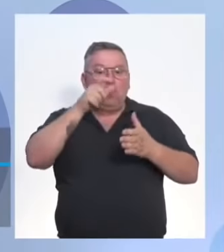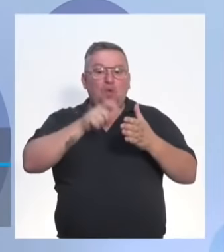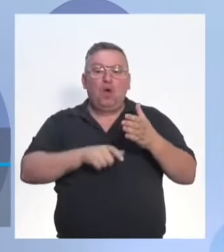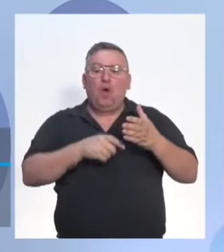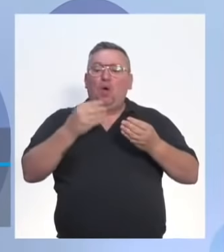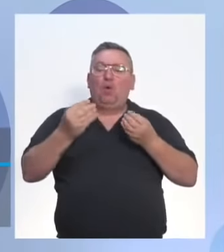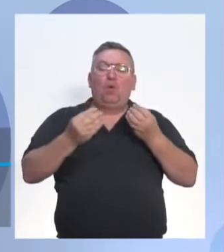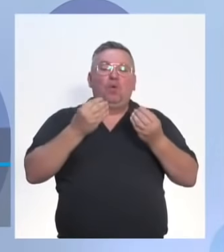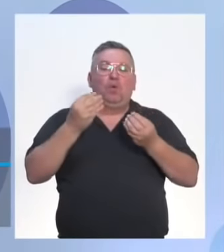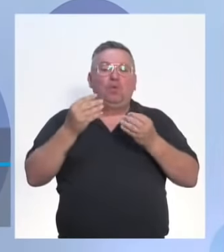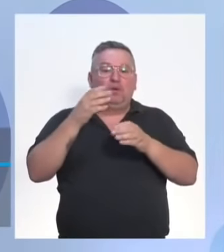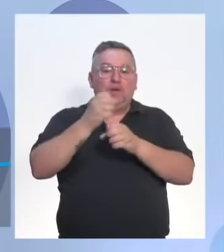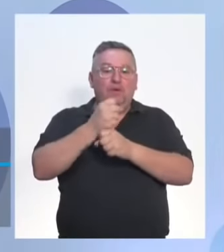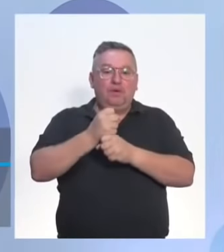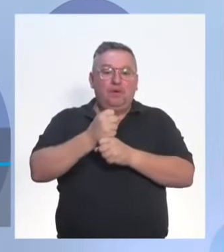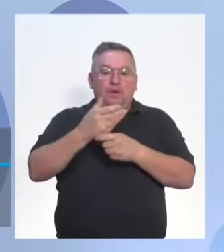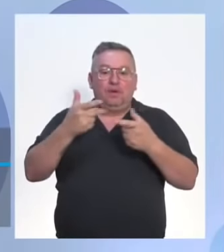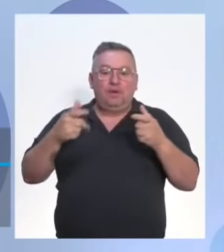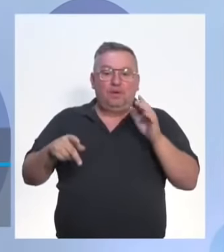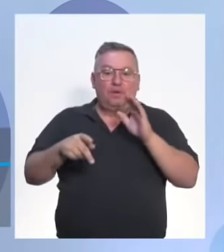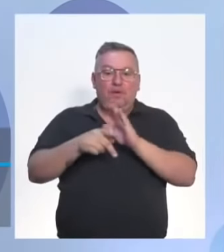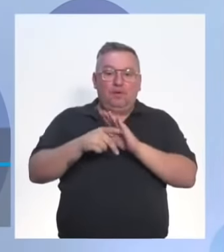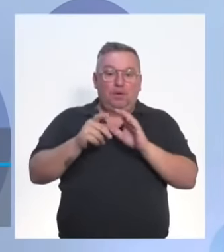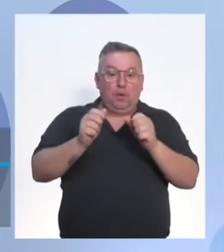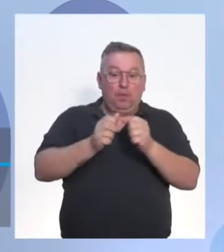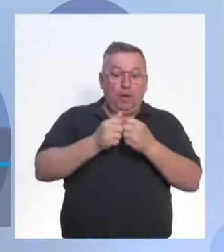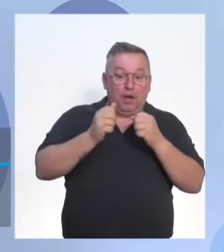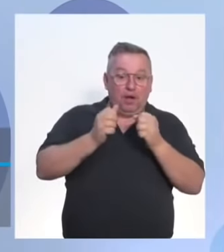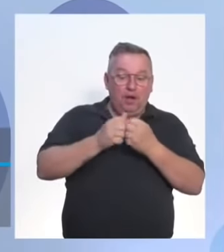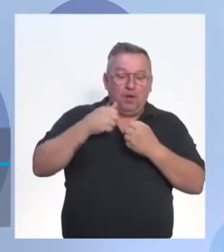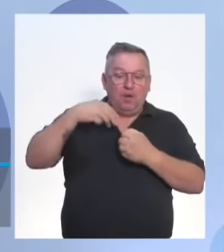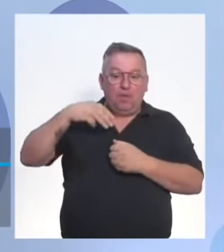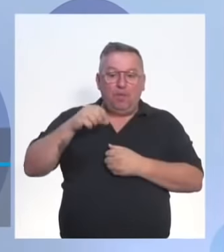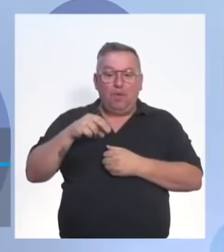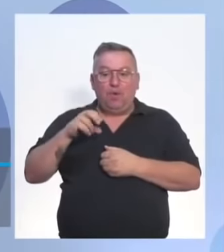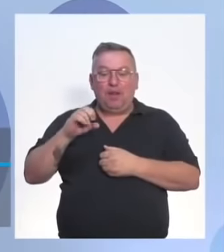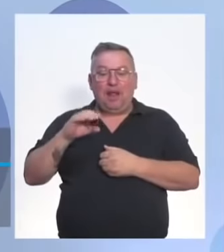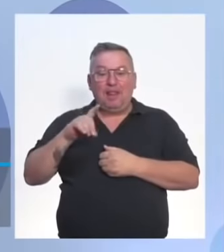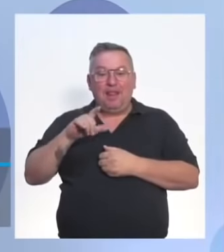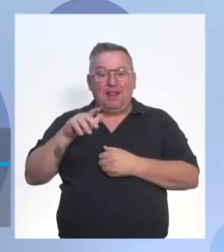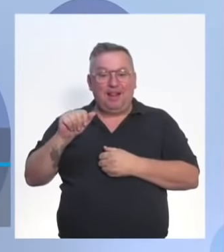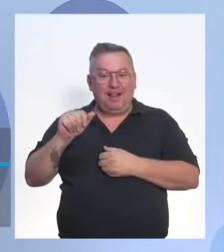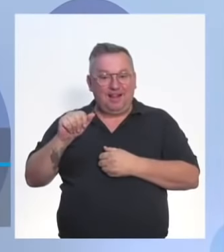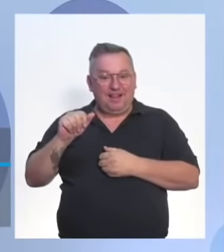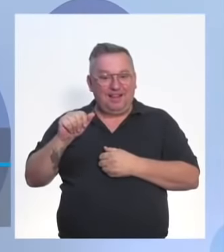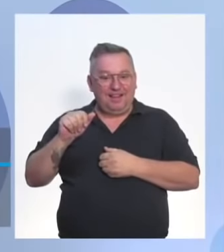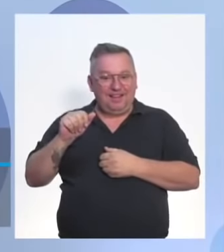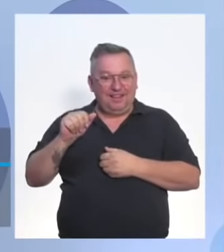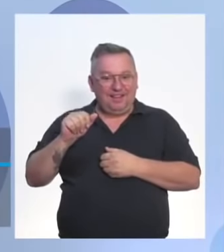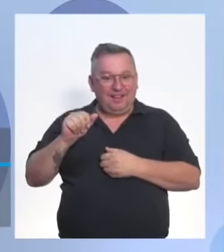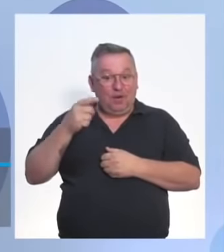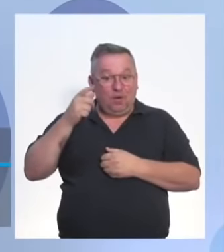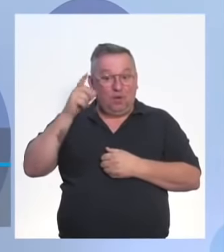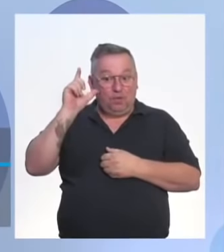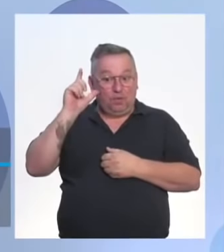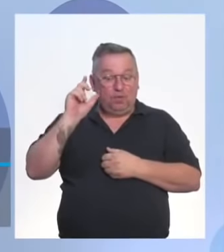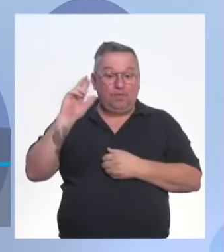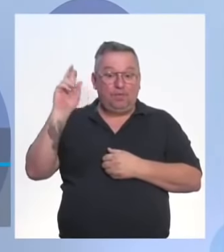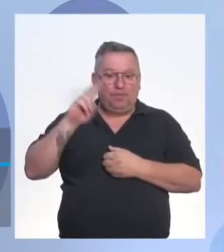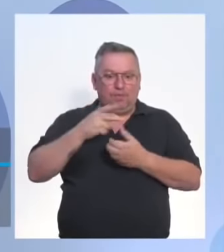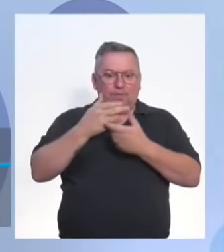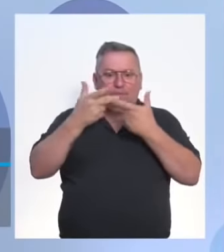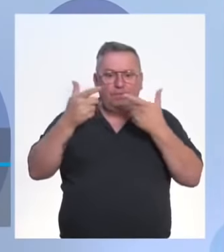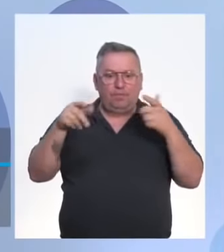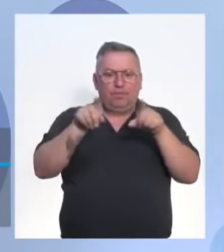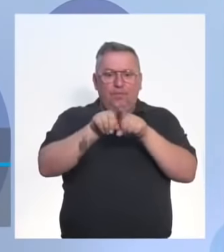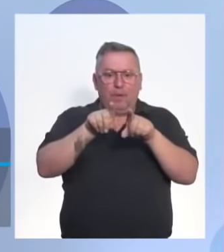como calcular lá a questão do pão e lá da mortadela, né? Isso. Então, assim, ontem eu vi algumas postagens, então